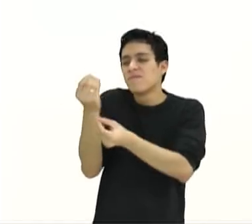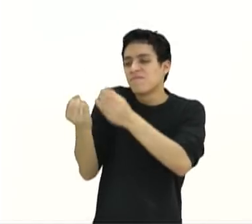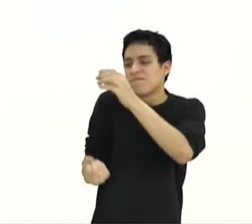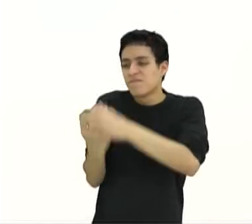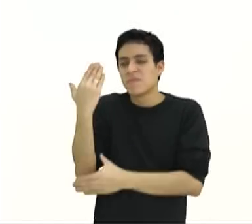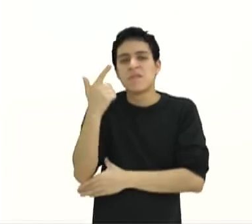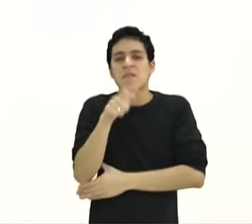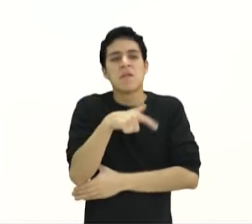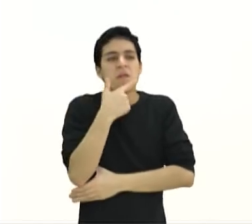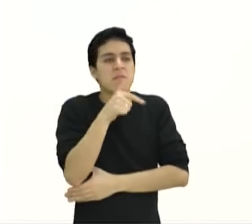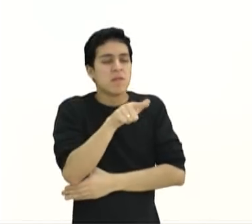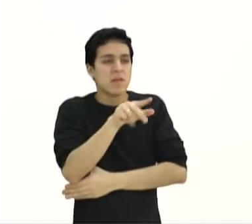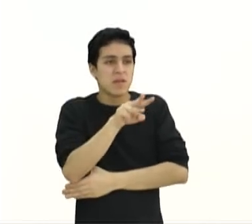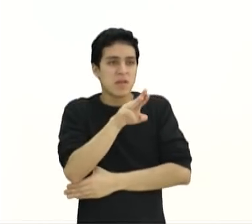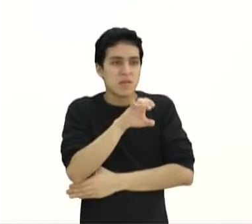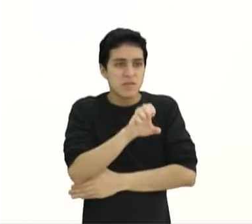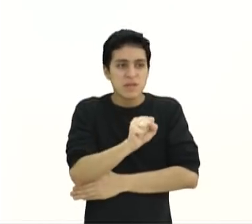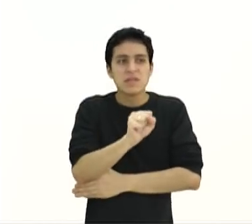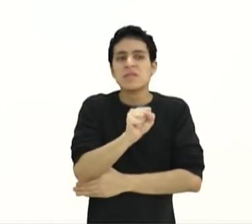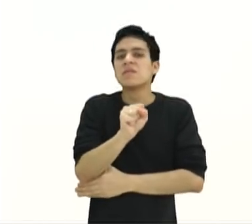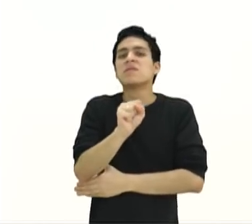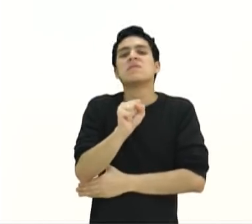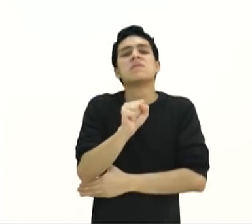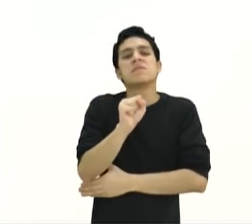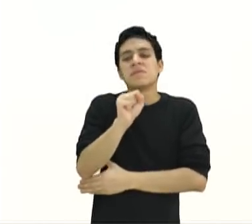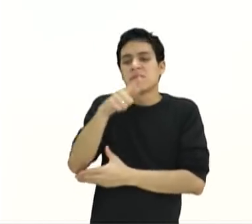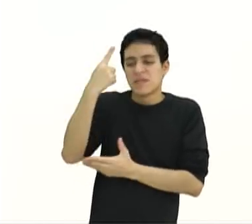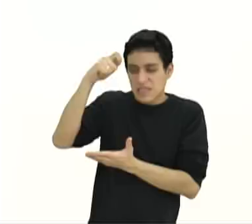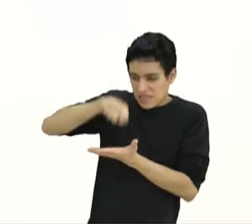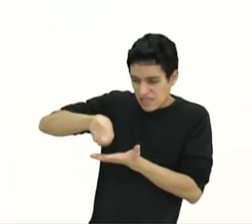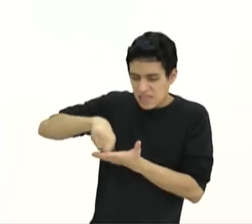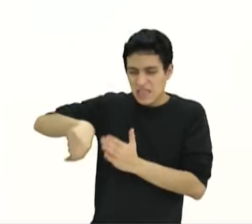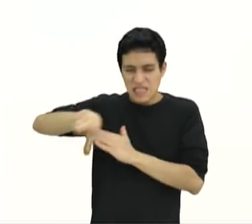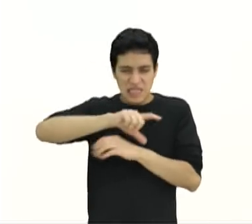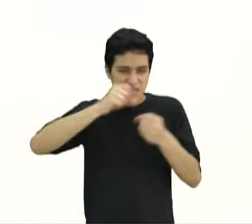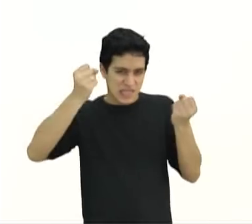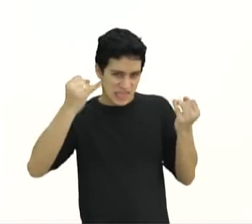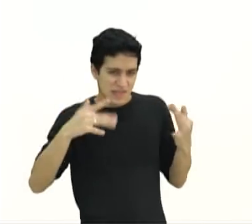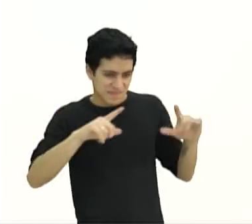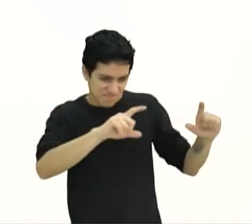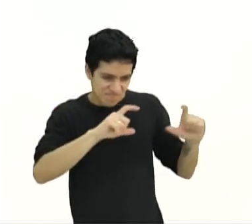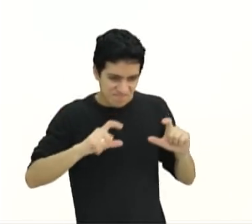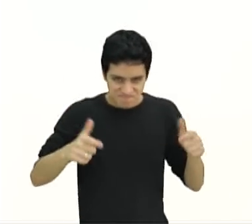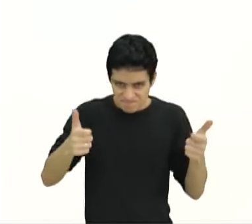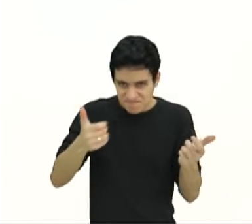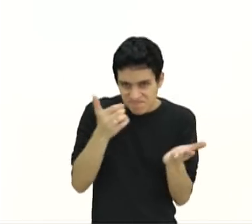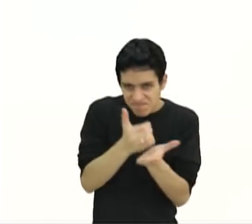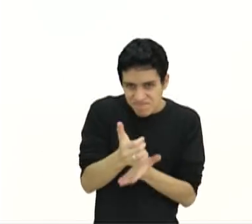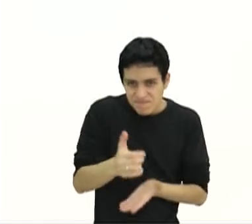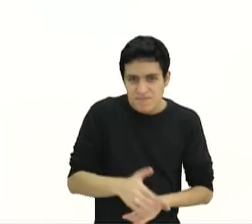Carroll se inspirou, fez essa obra? Já abordei esse assunto no fragmento. Vamos lá.